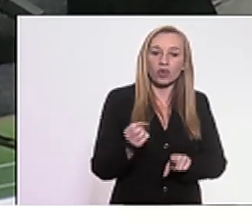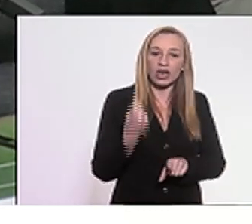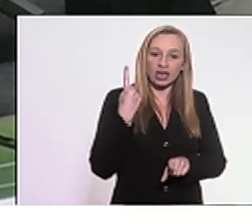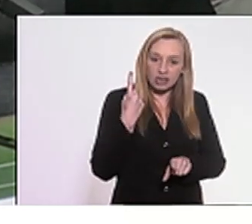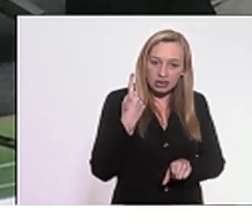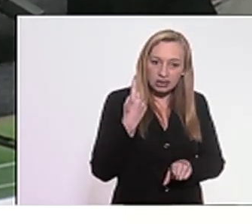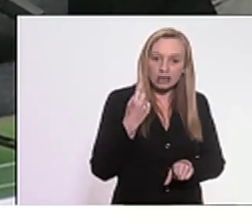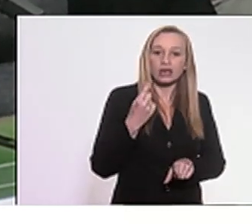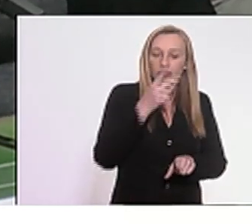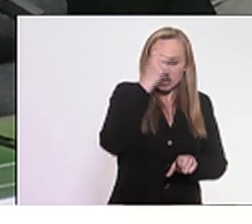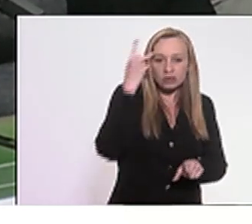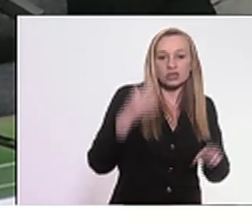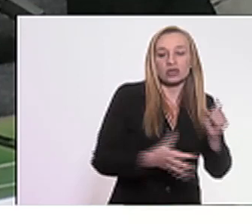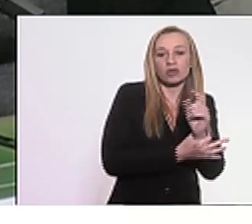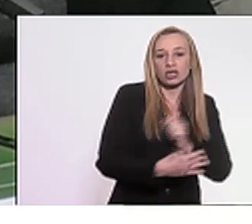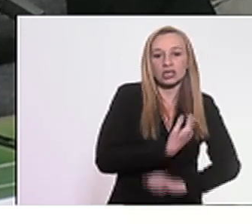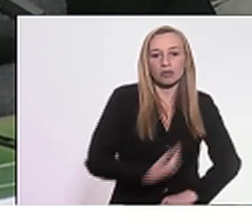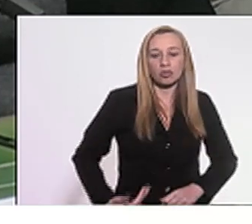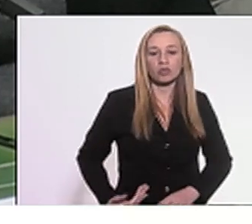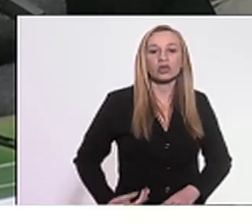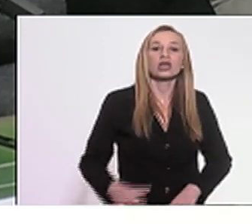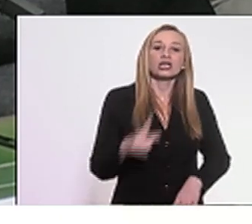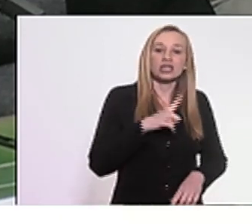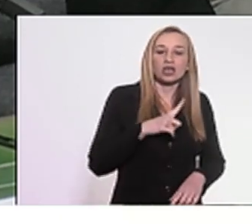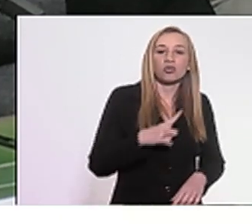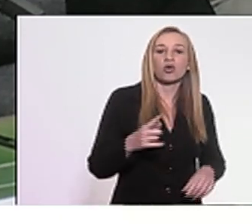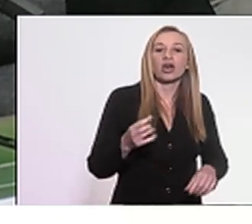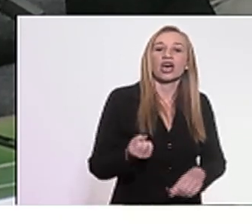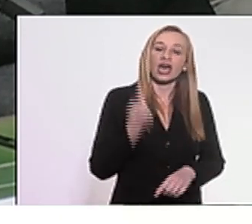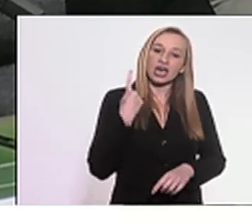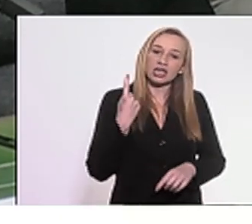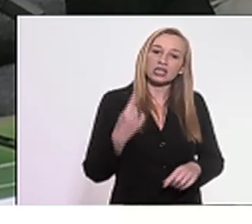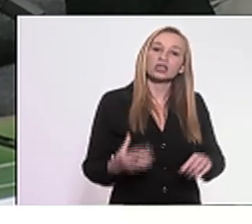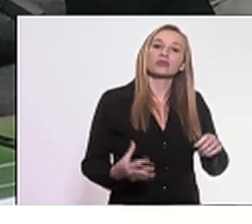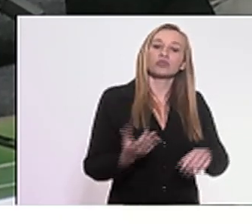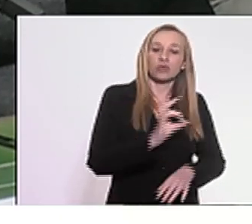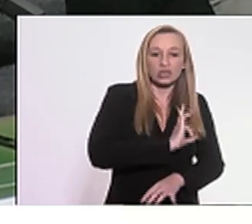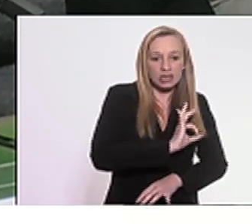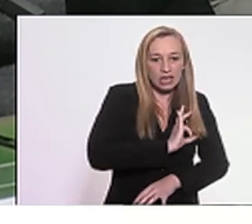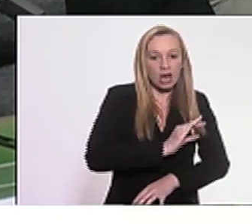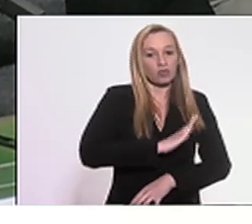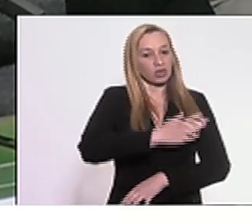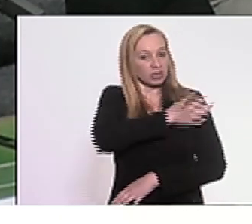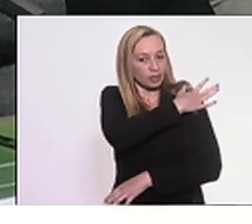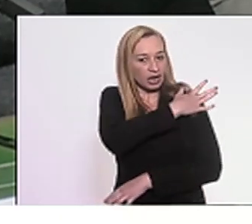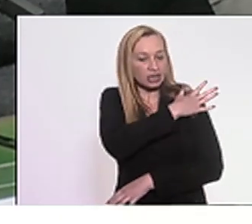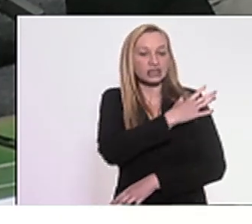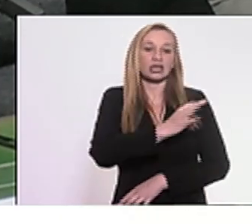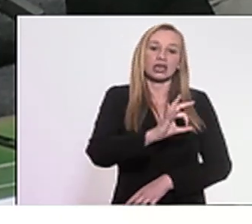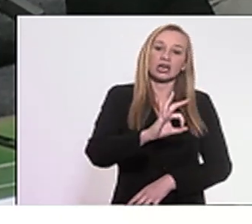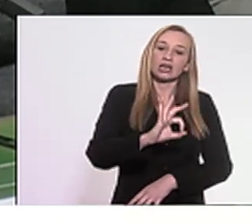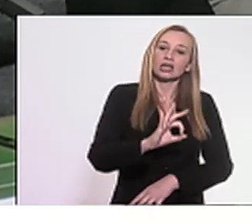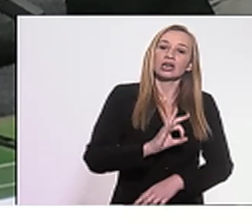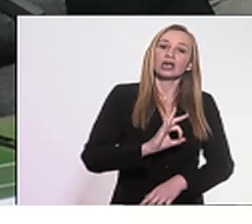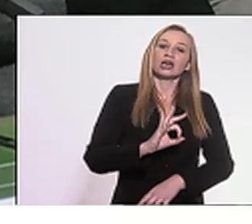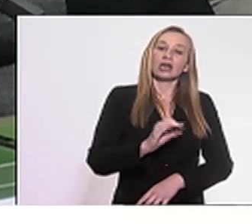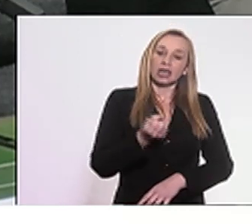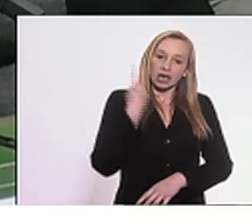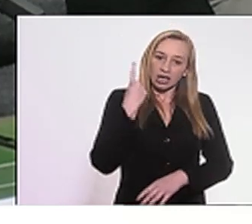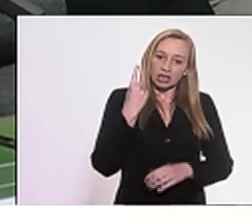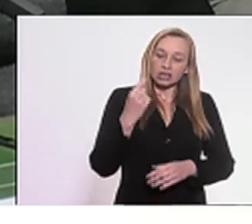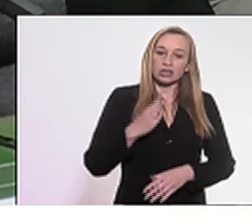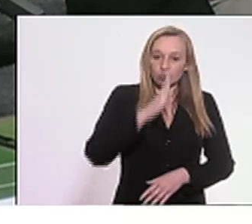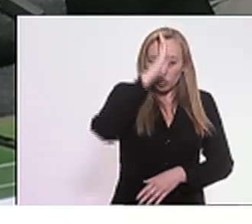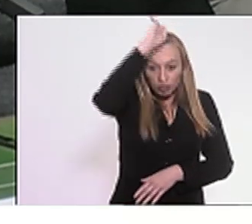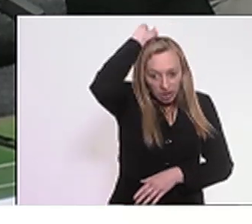lá nós temos ex-policiais militares, ex-bombeiros, ex-guardas municipais, ex-agentes do